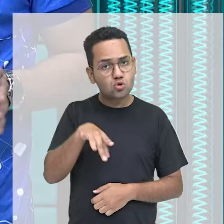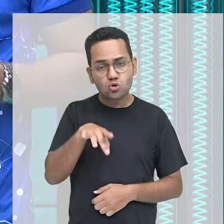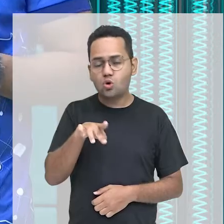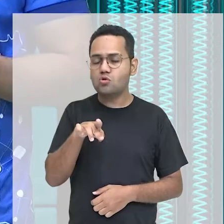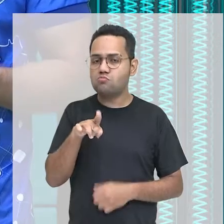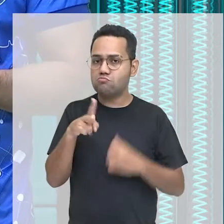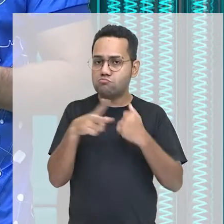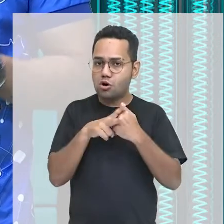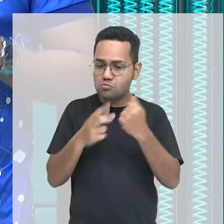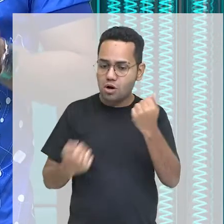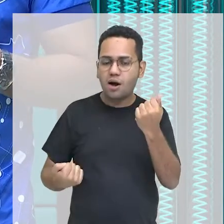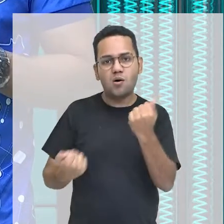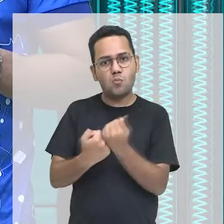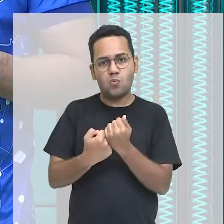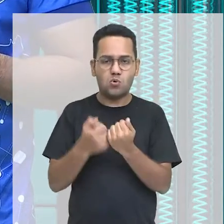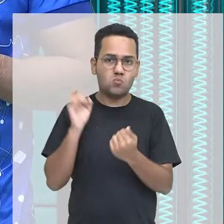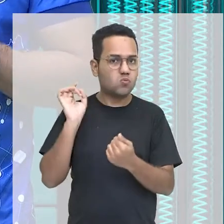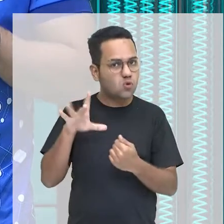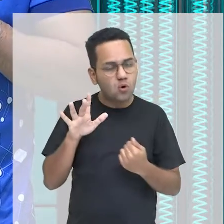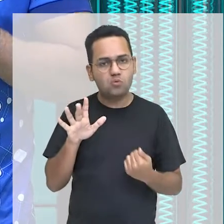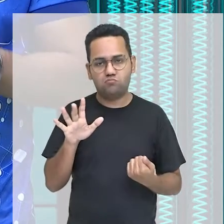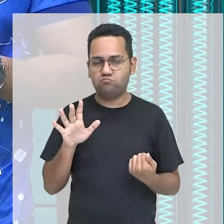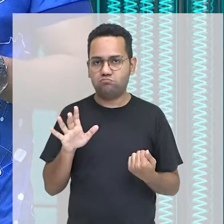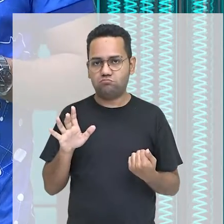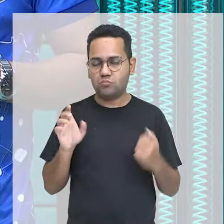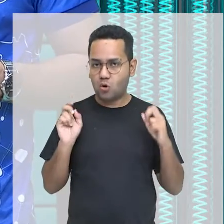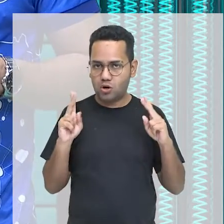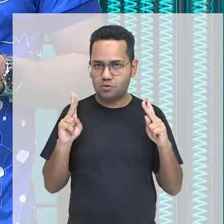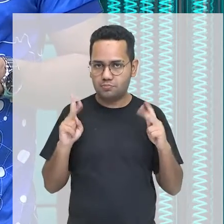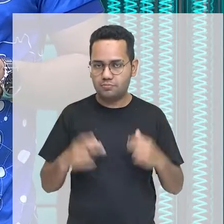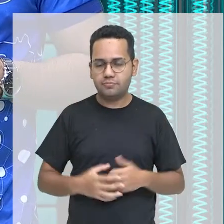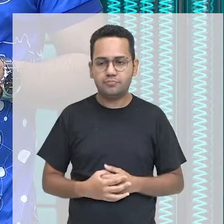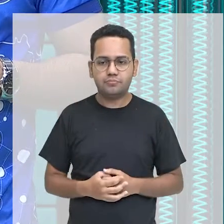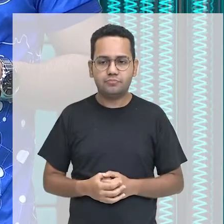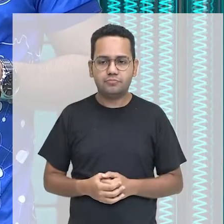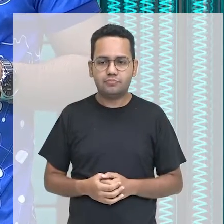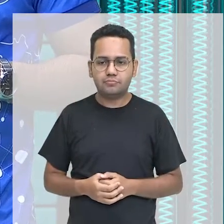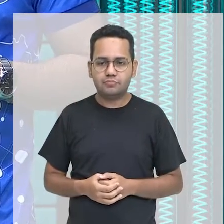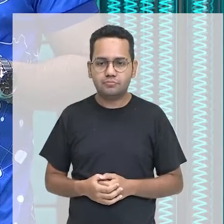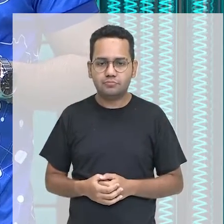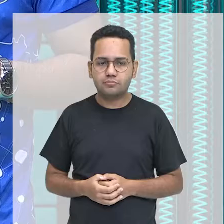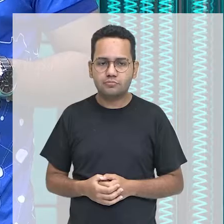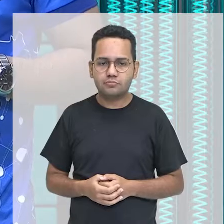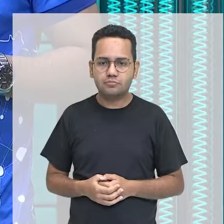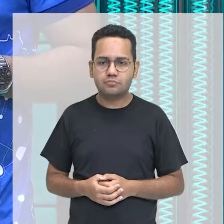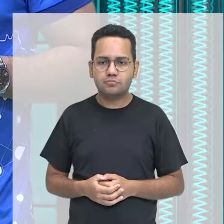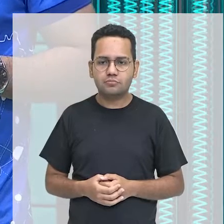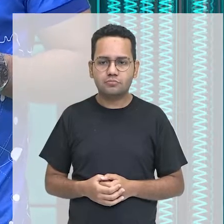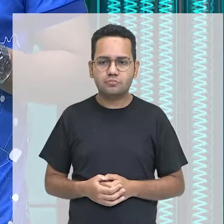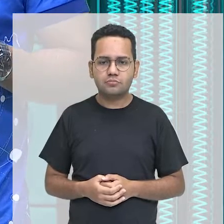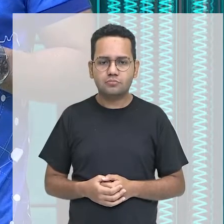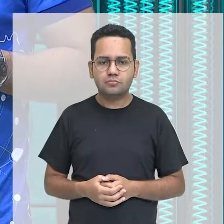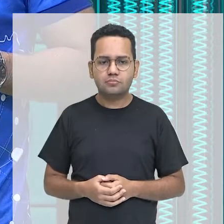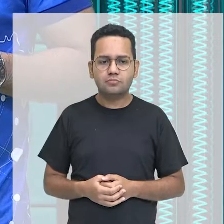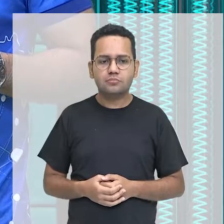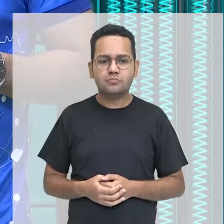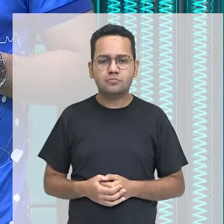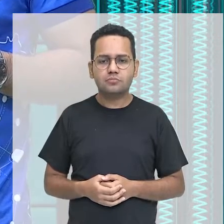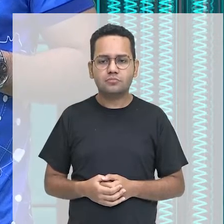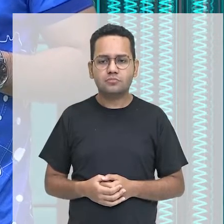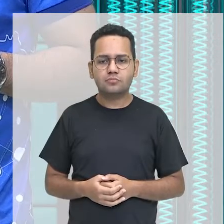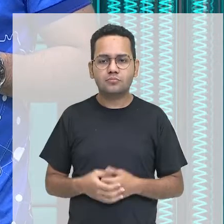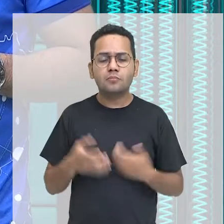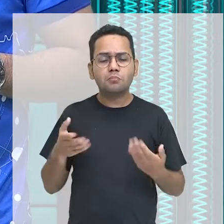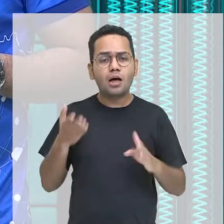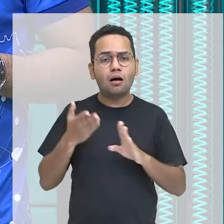Todos que nós vamos elencar aqui são verbos que são modais. Alguns, né, todos aqueles que têm o to, que precisam